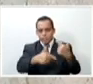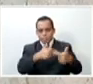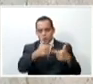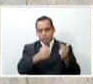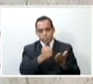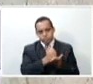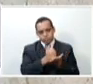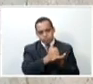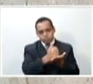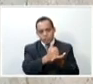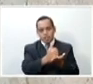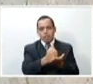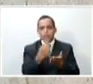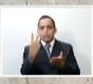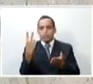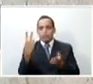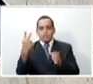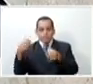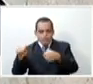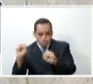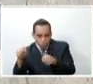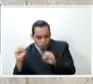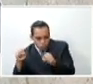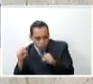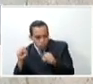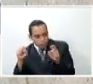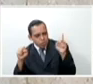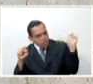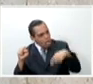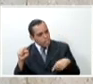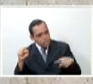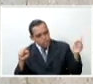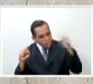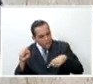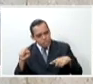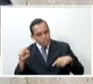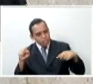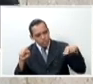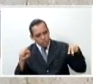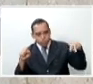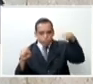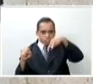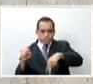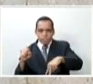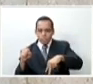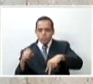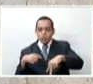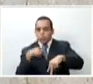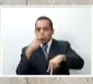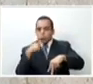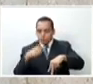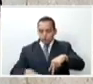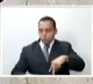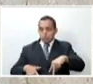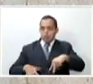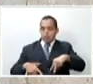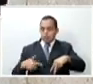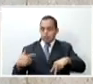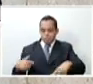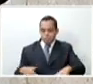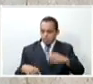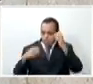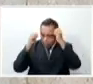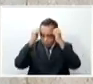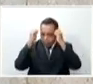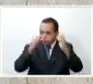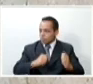ele foi abordado por 2 motocicletas, e mandaram que ele descesse da moto, não deram tempo, ele estava armado, ele não teve tempo nem de reagir. Quando ele tirou o